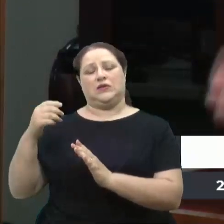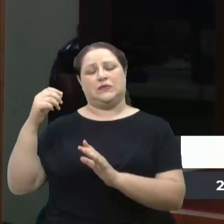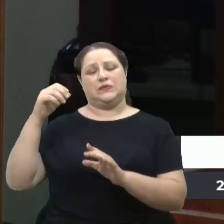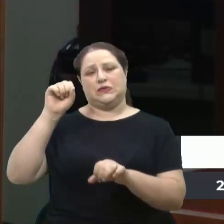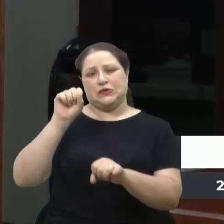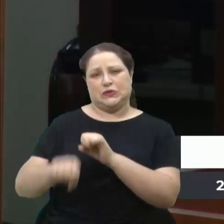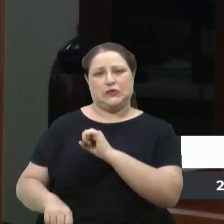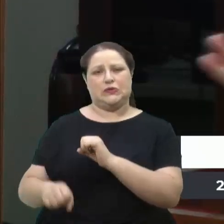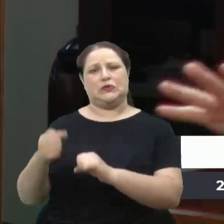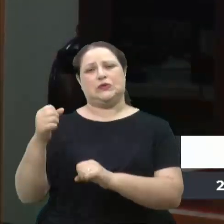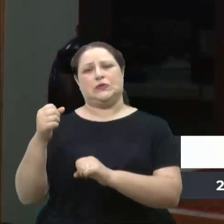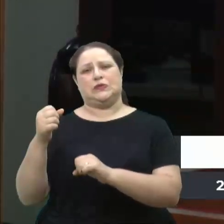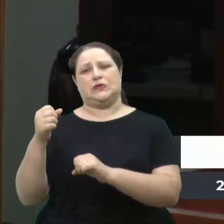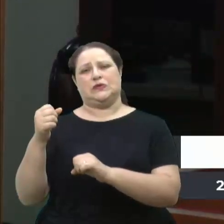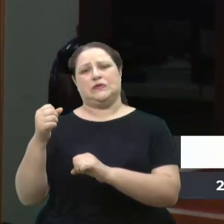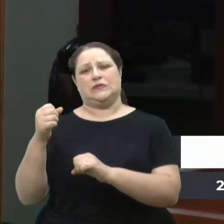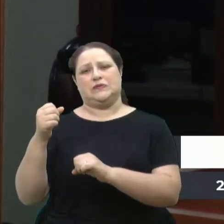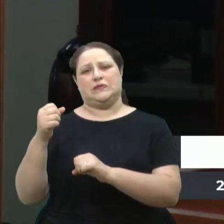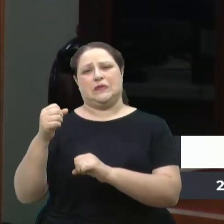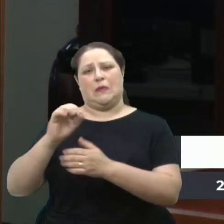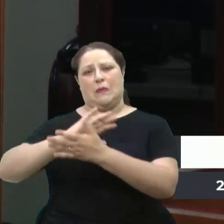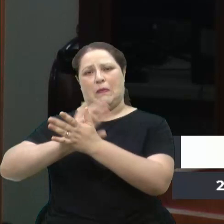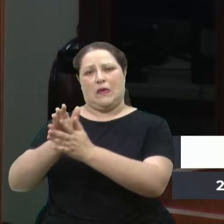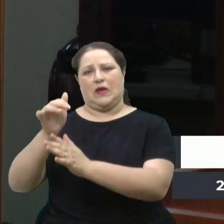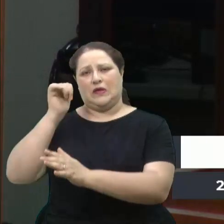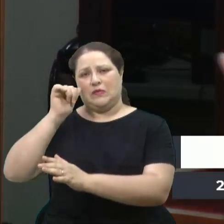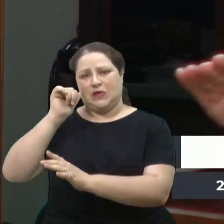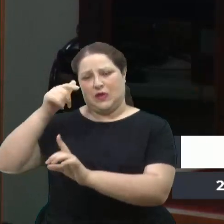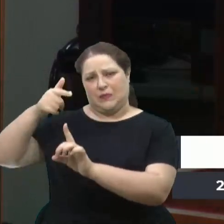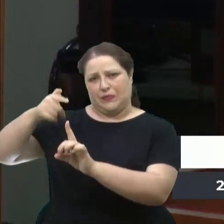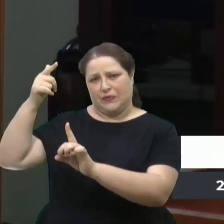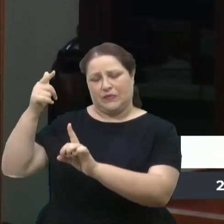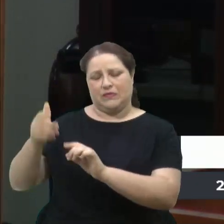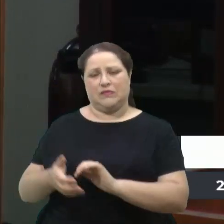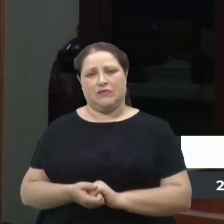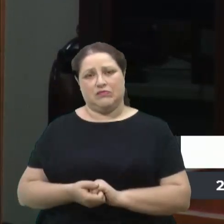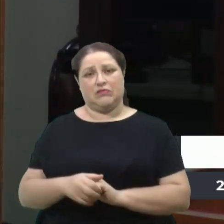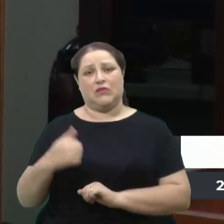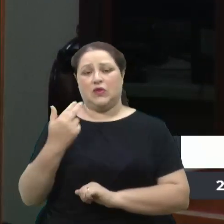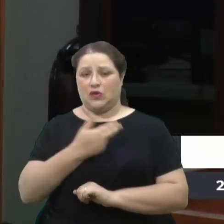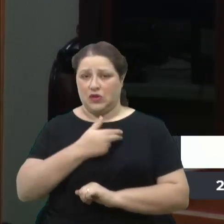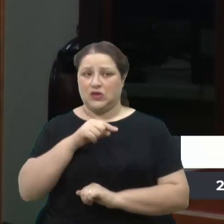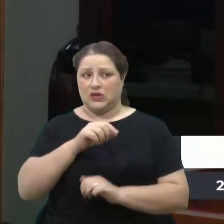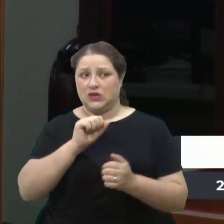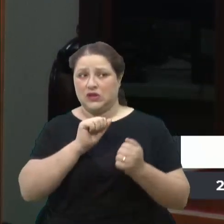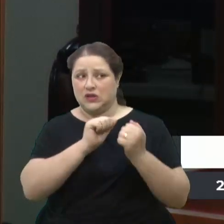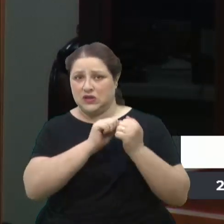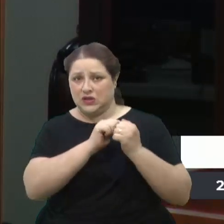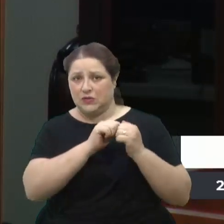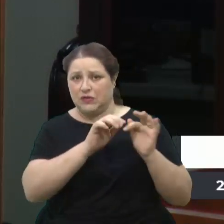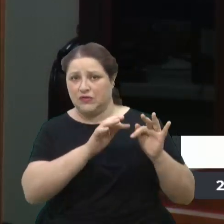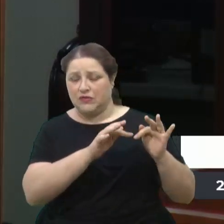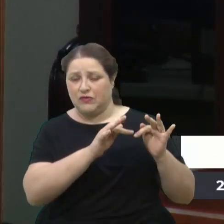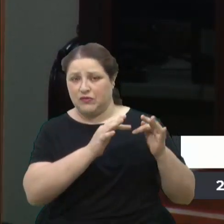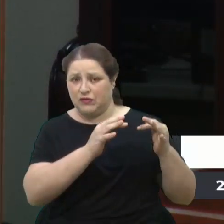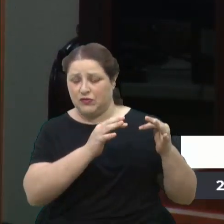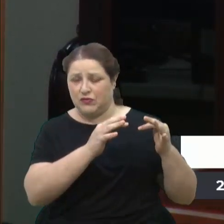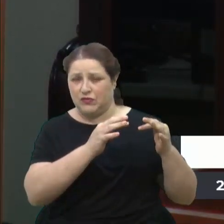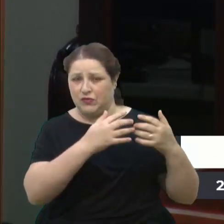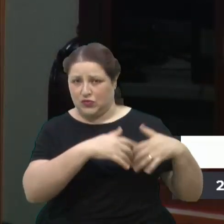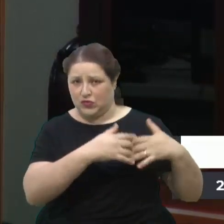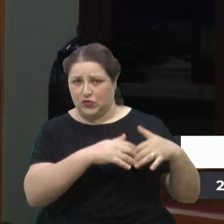estupros, feminicídios. Então vamos continuar usando. Ele funciona. Ora, a esquerda no passado